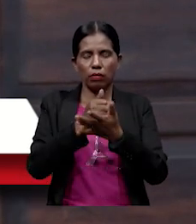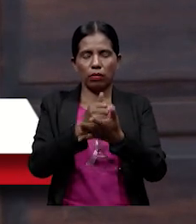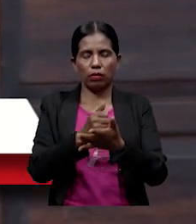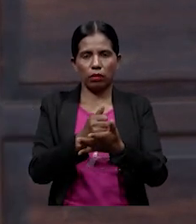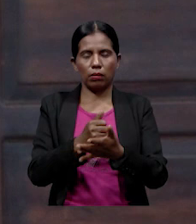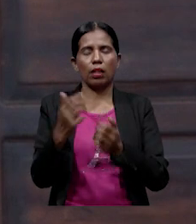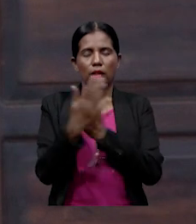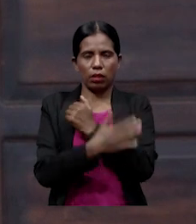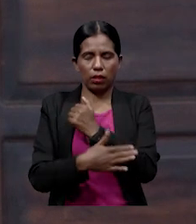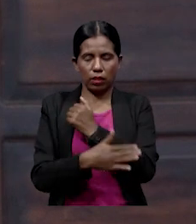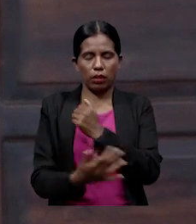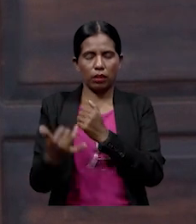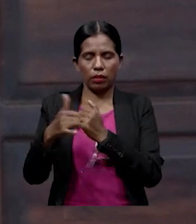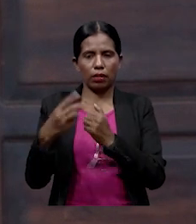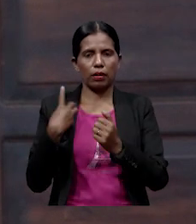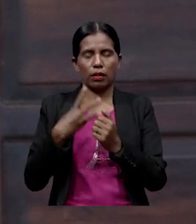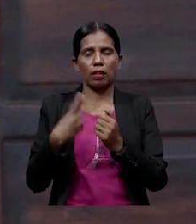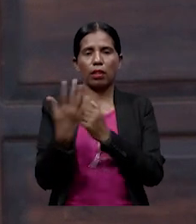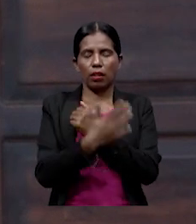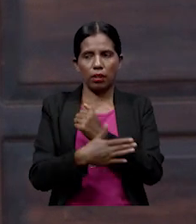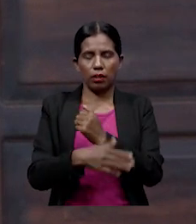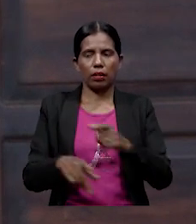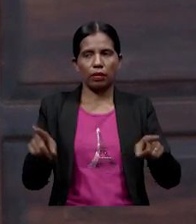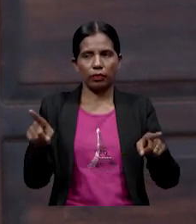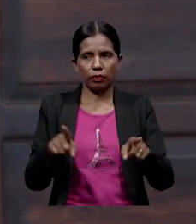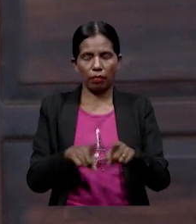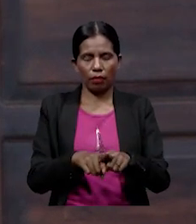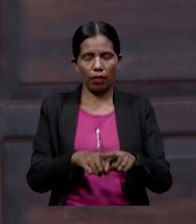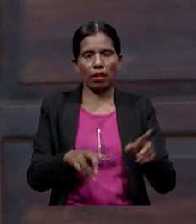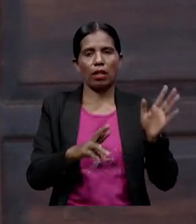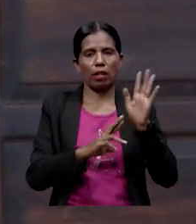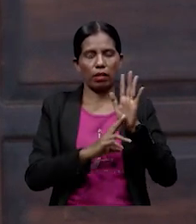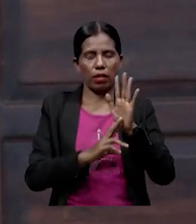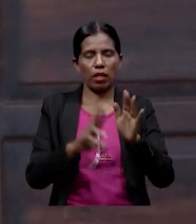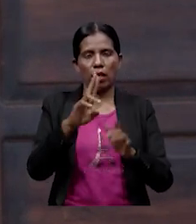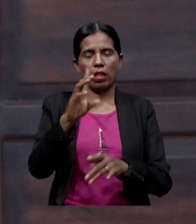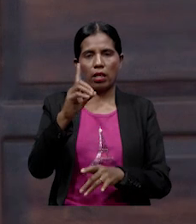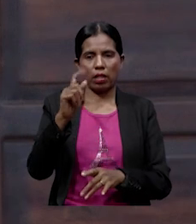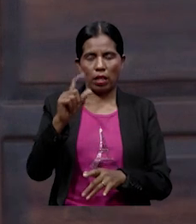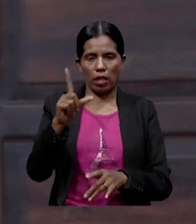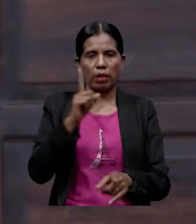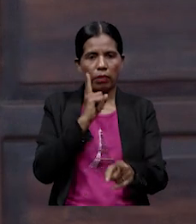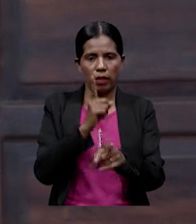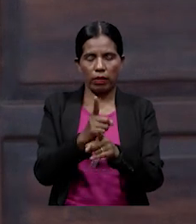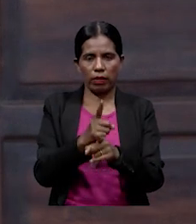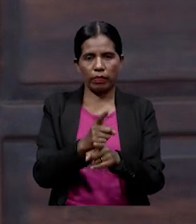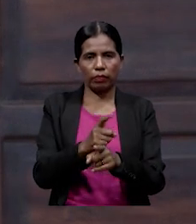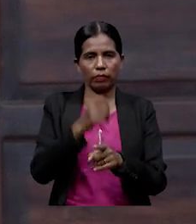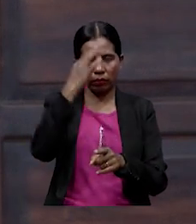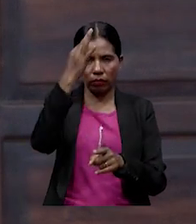fununai sirnian nebe ke proklama ita ne raine sai Republik Demokratik Mariano. Dan mene valores ida ne teker